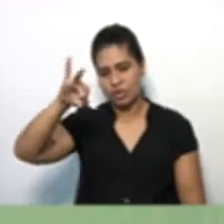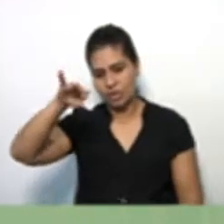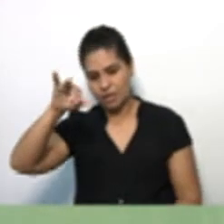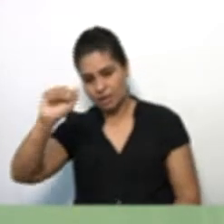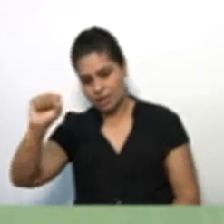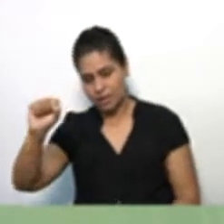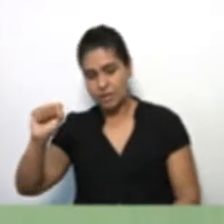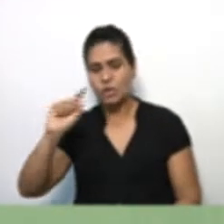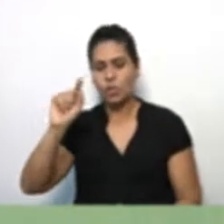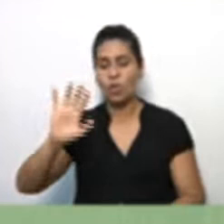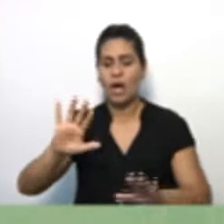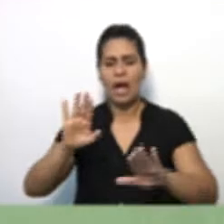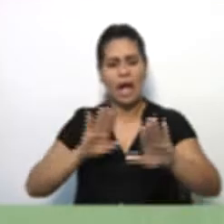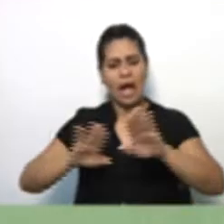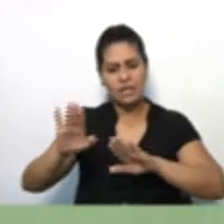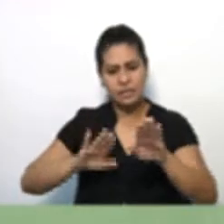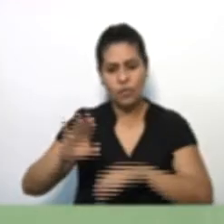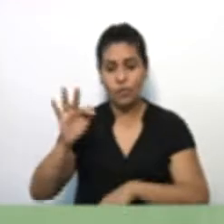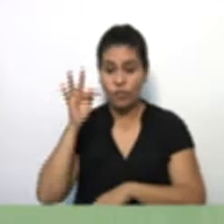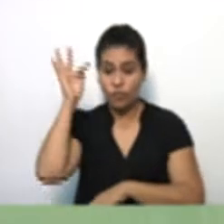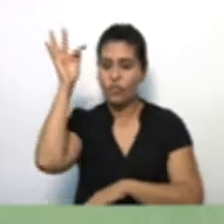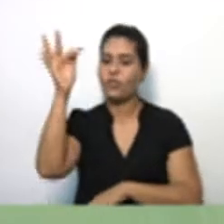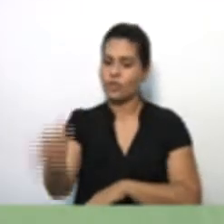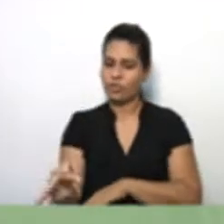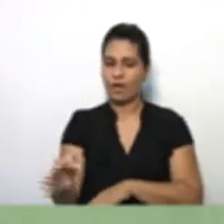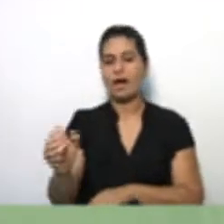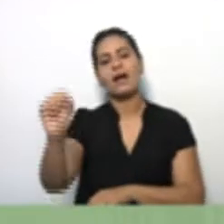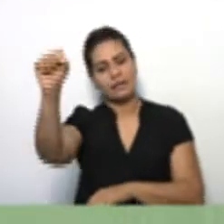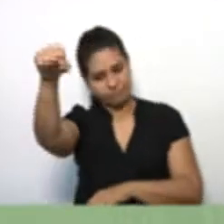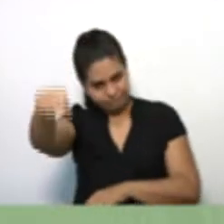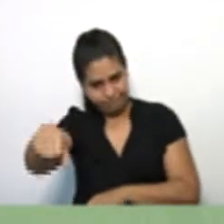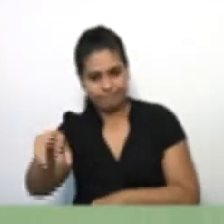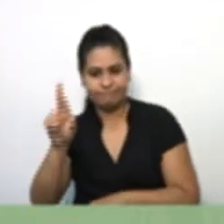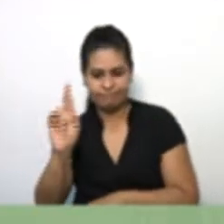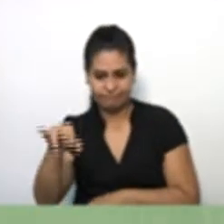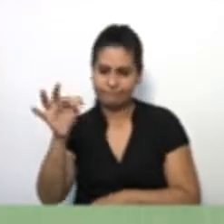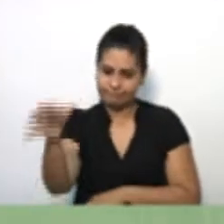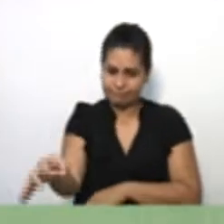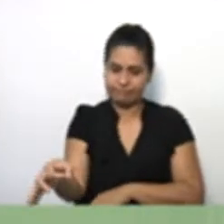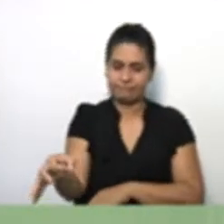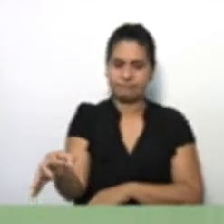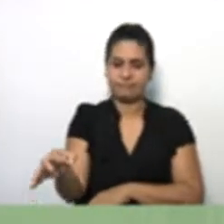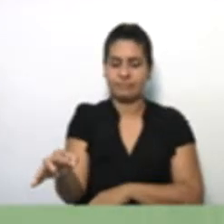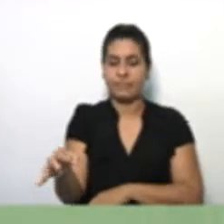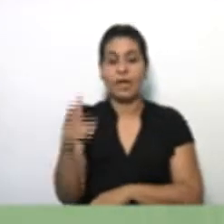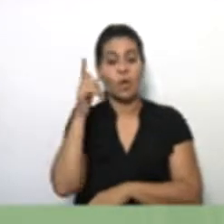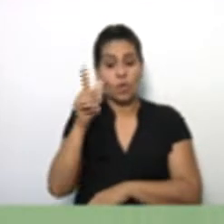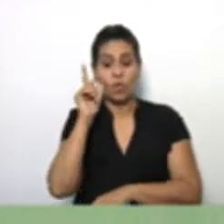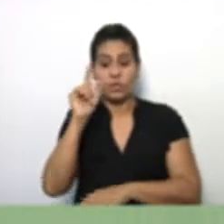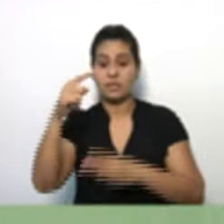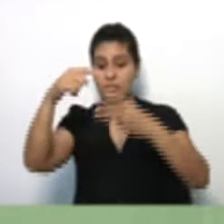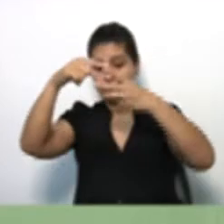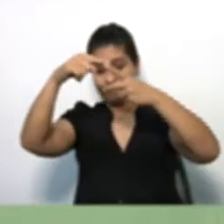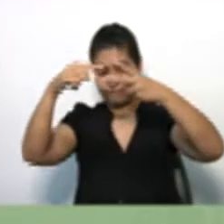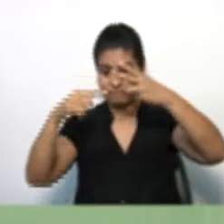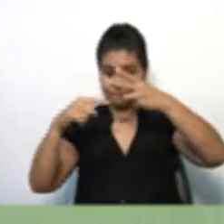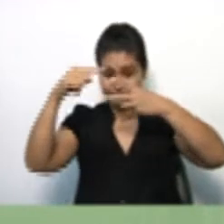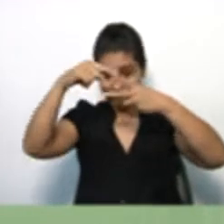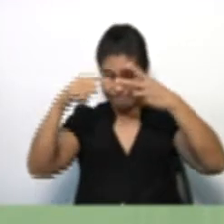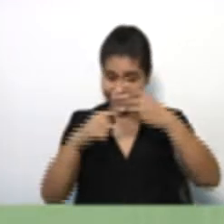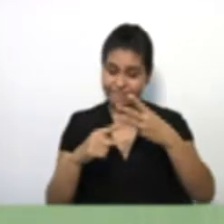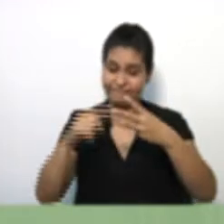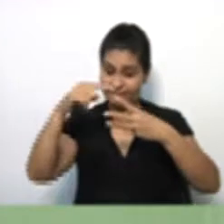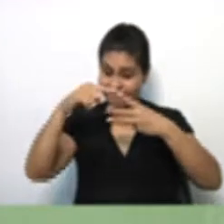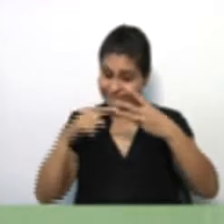ações futuras, opa, aí a resposta estava certa. Aí nós teríamos duas questões certas, mas não,